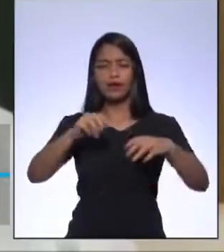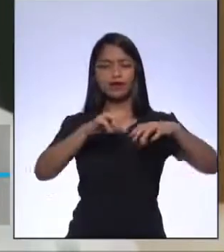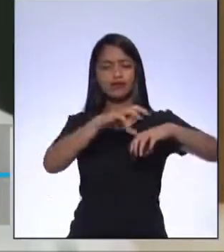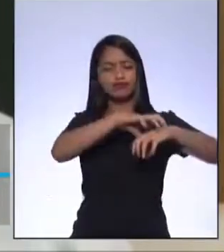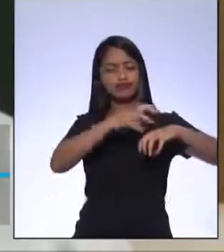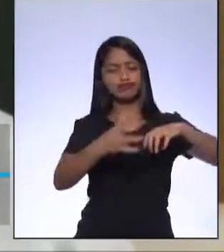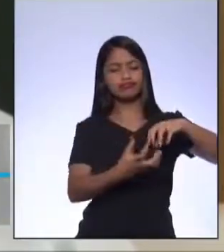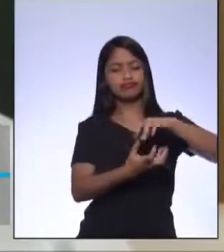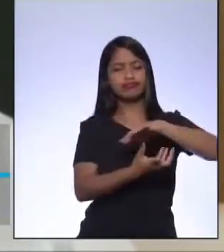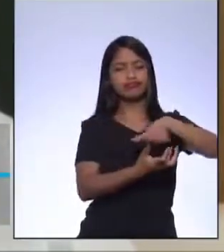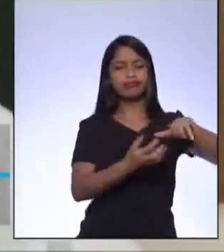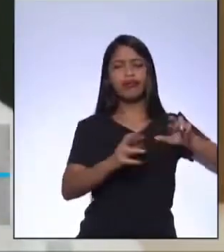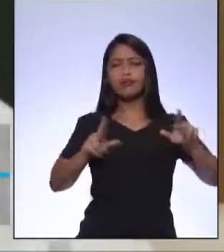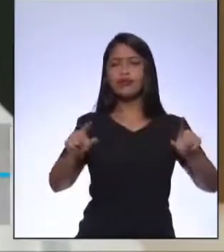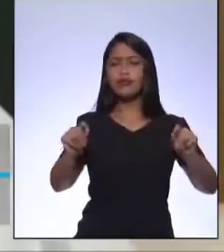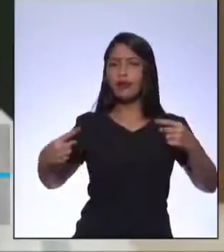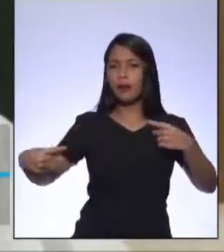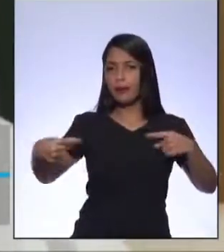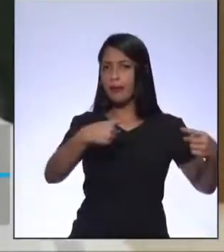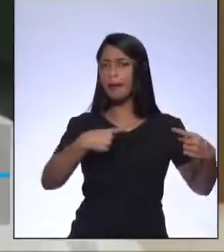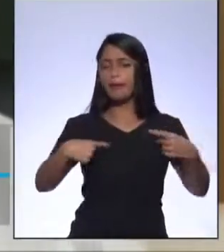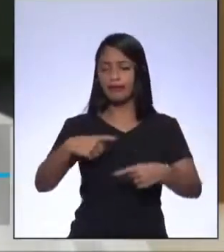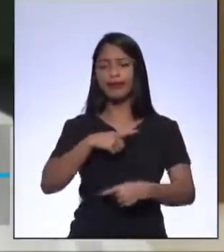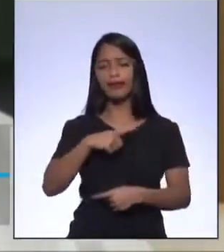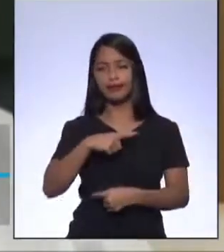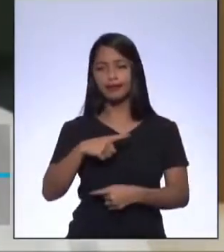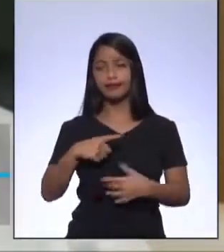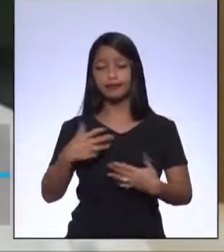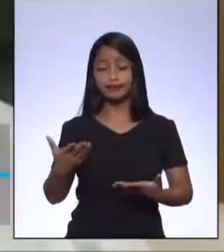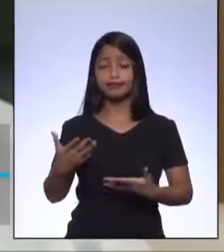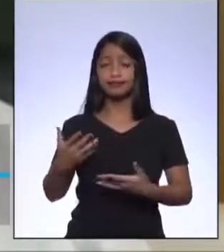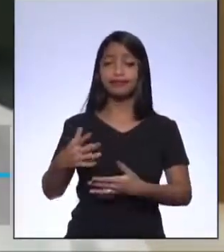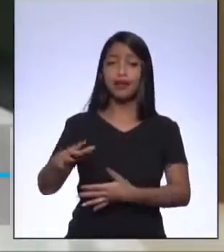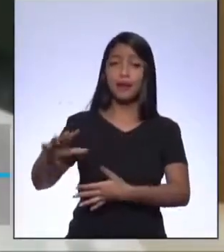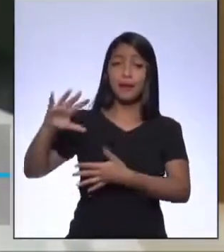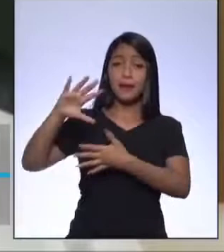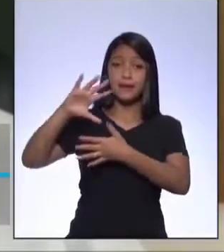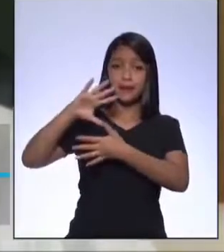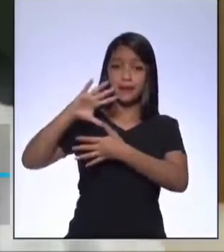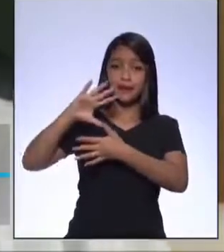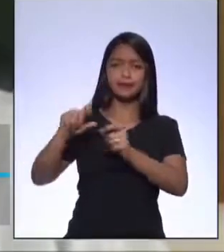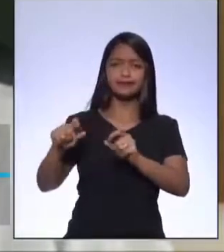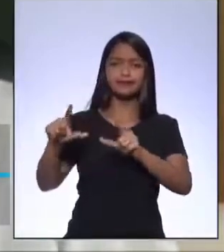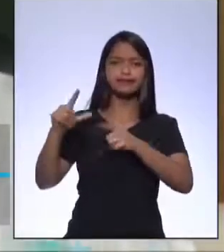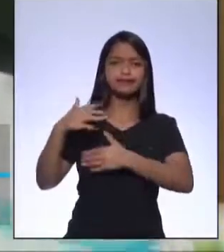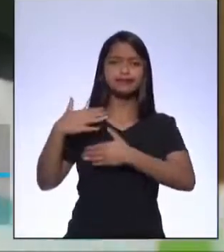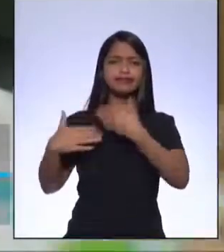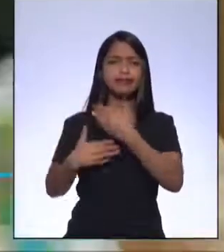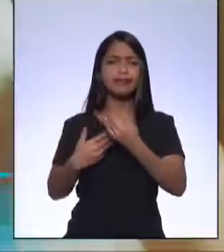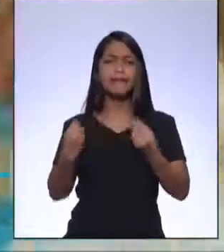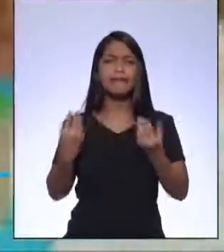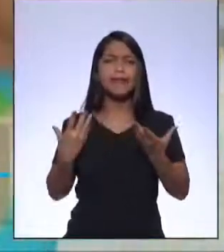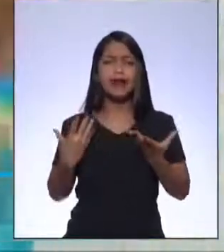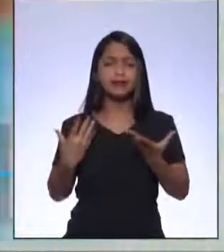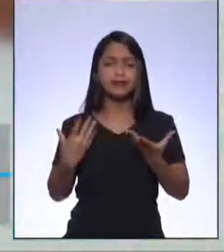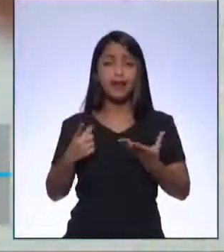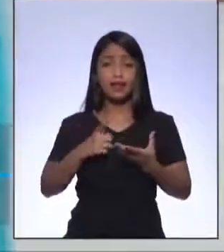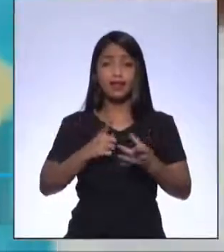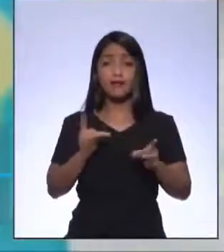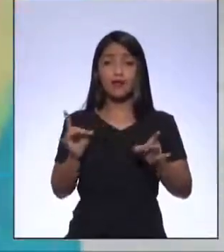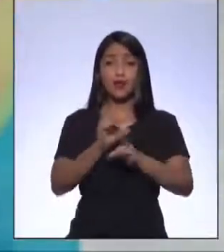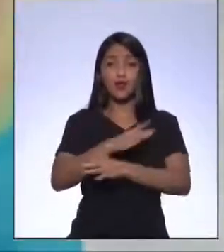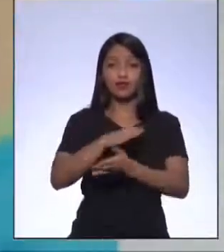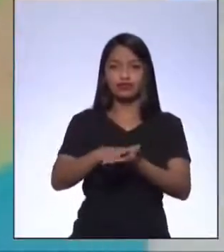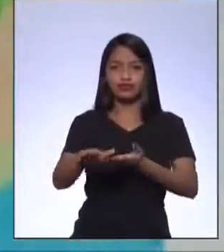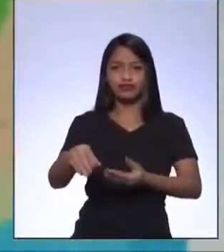ecossistema. Bom, por que que eu coloquei este mapa para vocês? Né? Eu tenho ele aqui. Eu